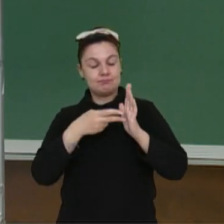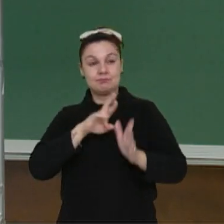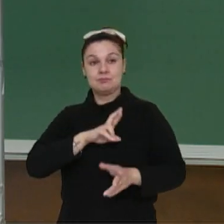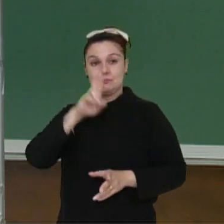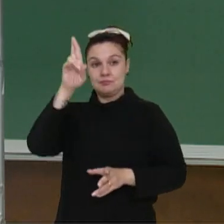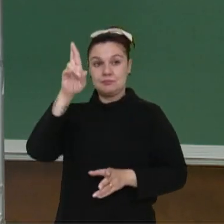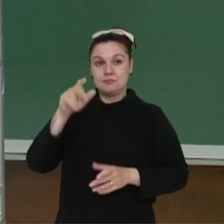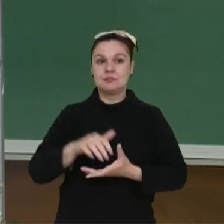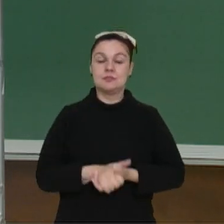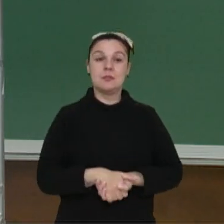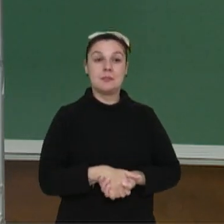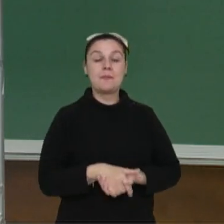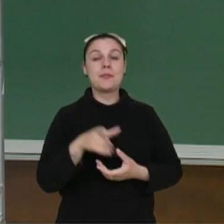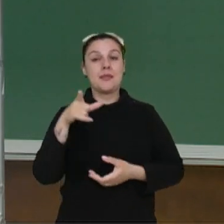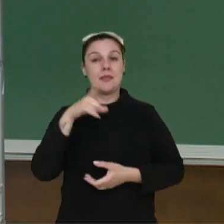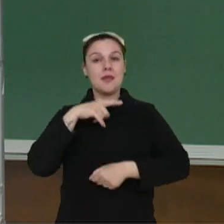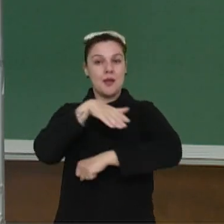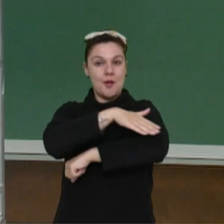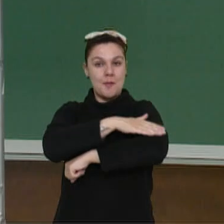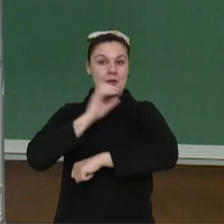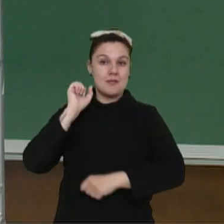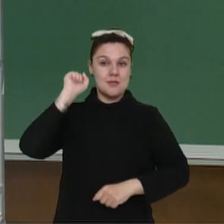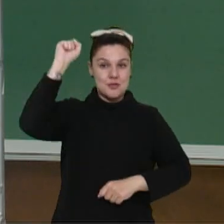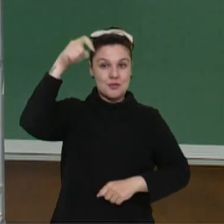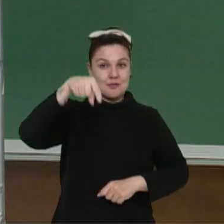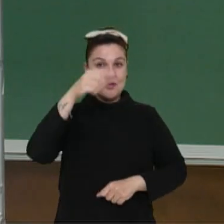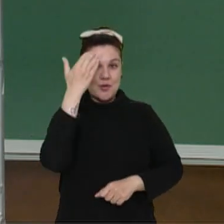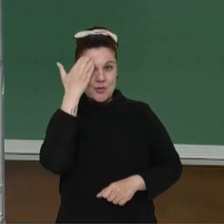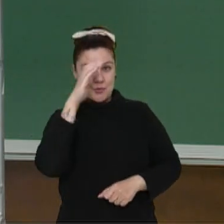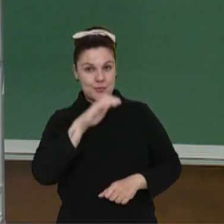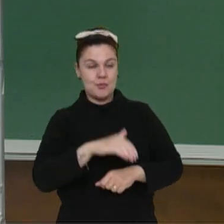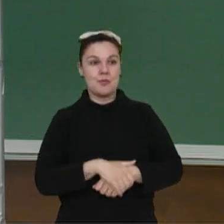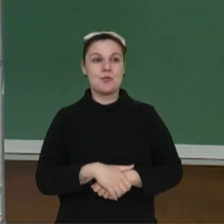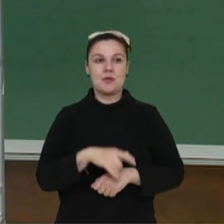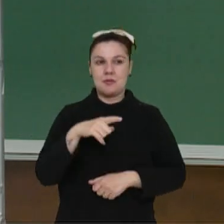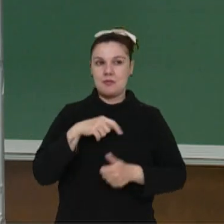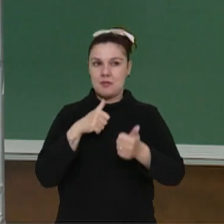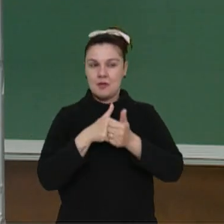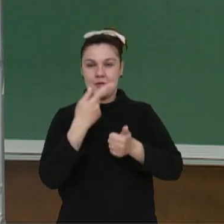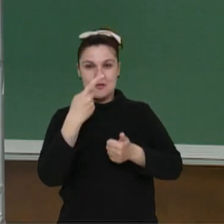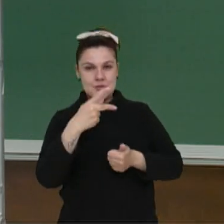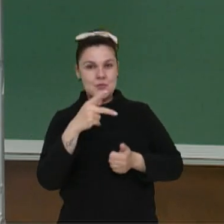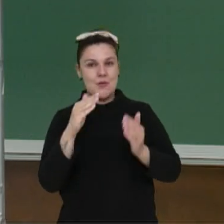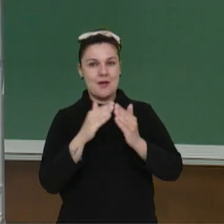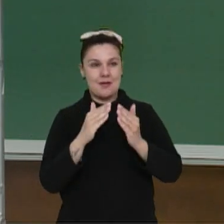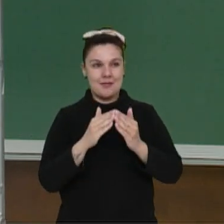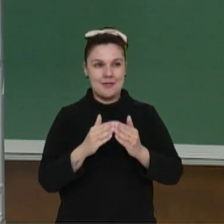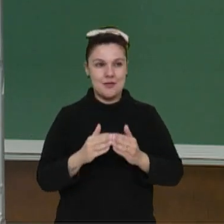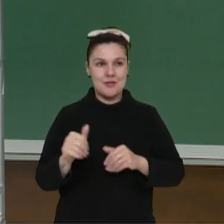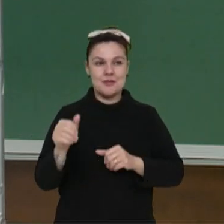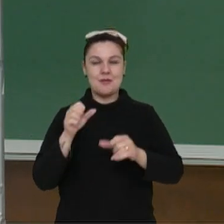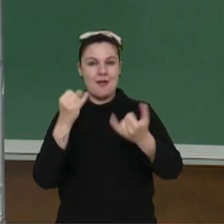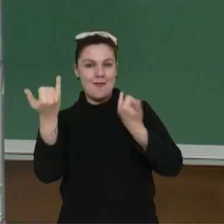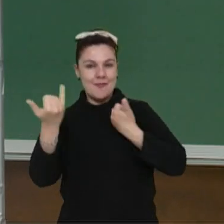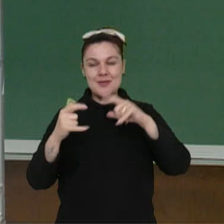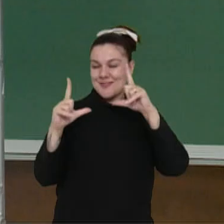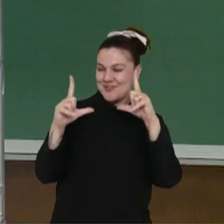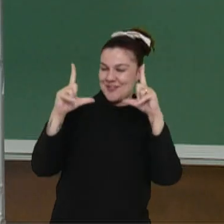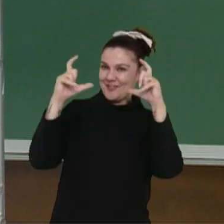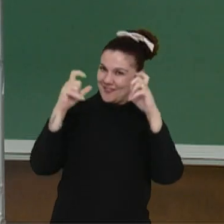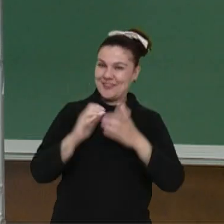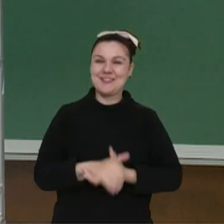ali na Praça Tiradentes, aqui em Curitiba. Se tem perto de você uma árvore dessa, fale pra gente, tire uma